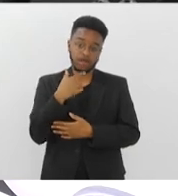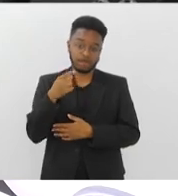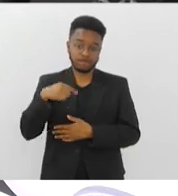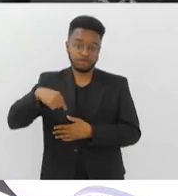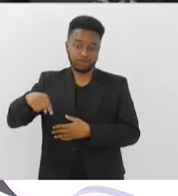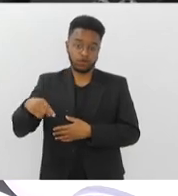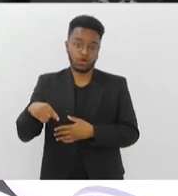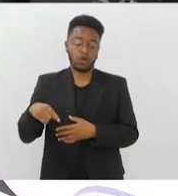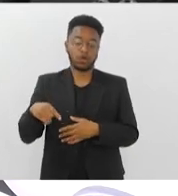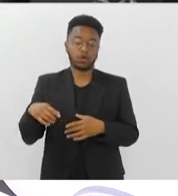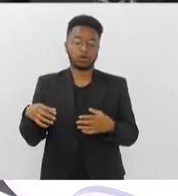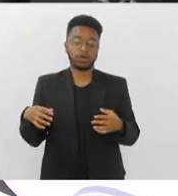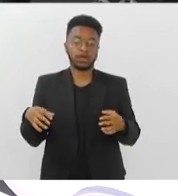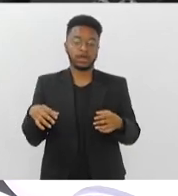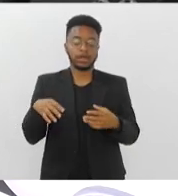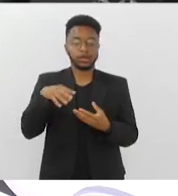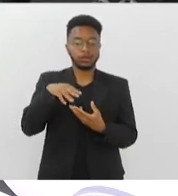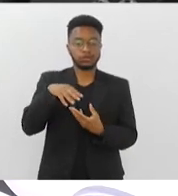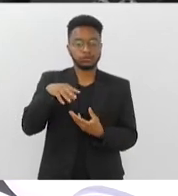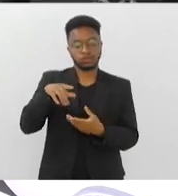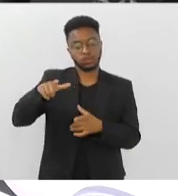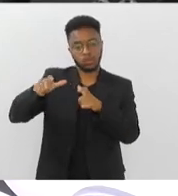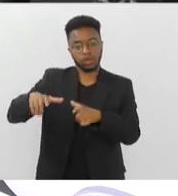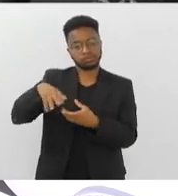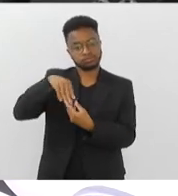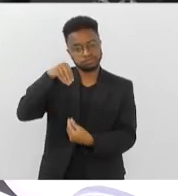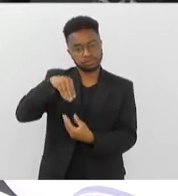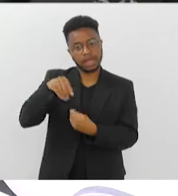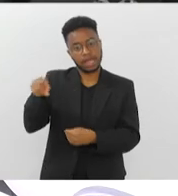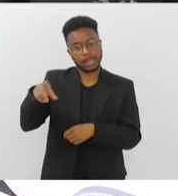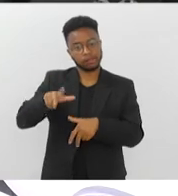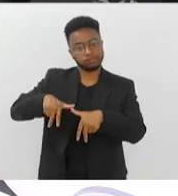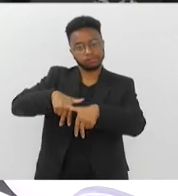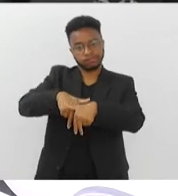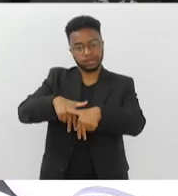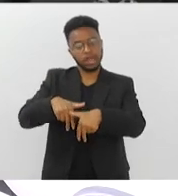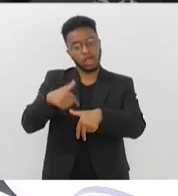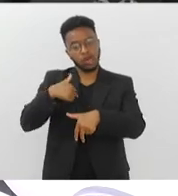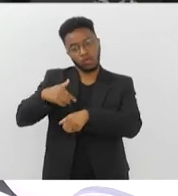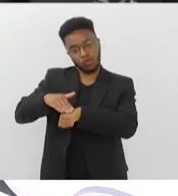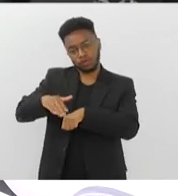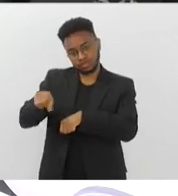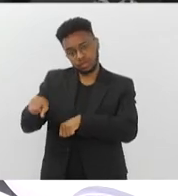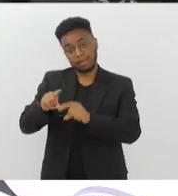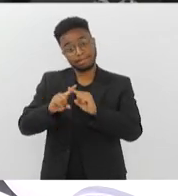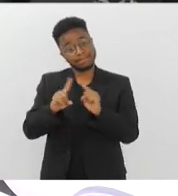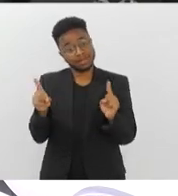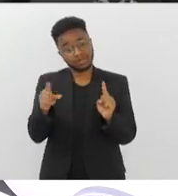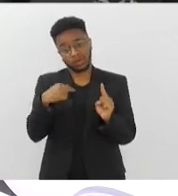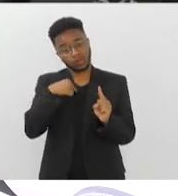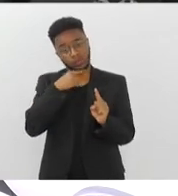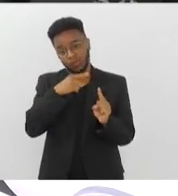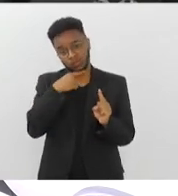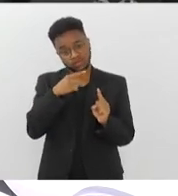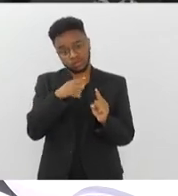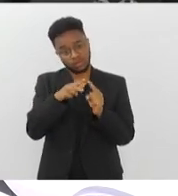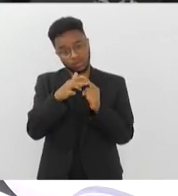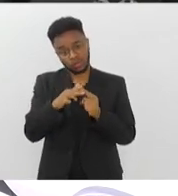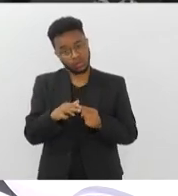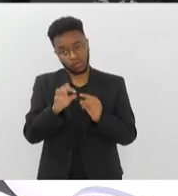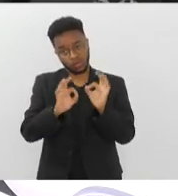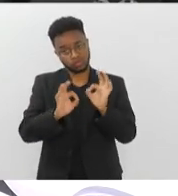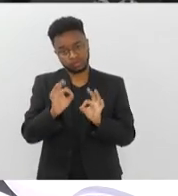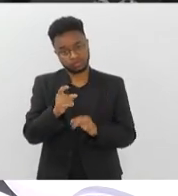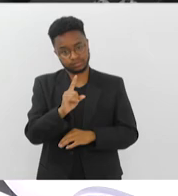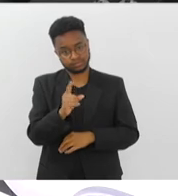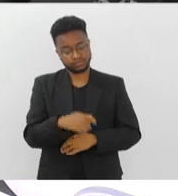possa incorporar e a gente conversar com ele, eu não tenho como mexer, não, amigo. Vamos manter assim, vamos, eu manter.